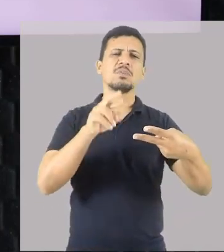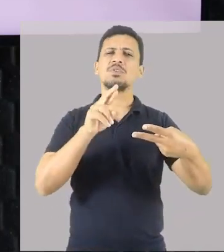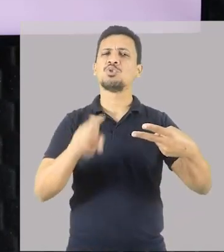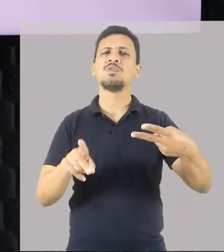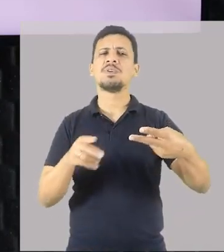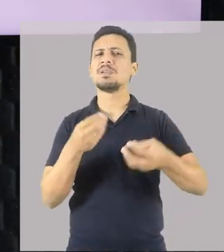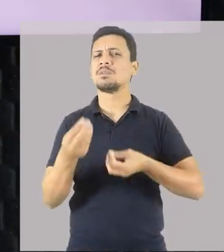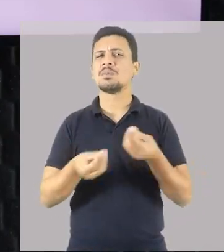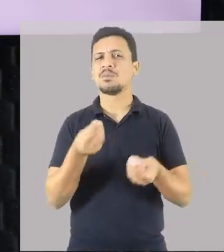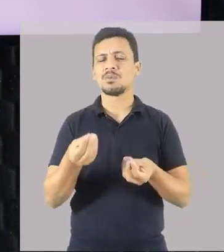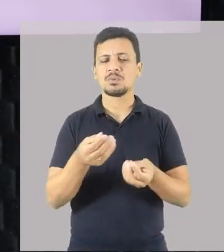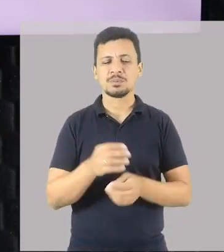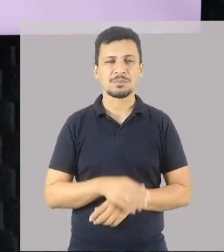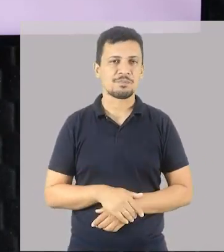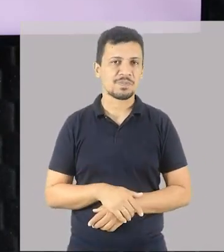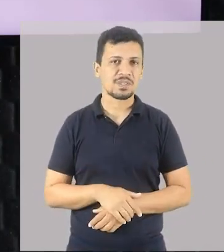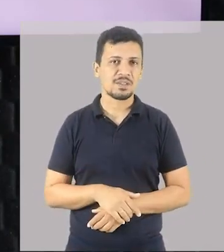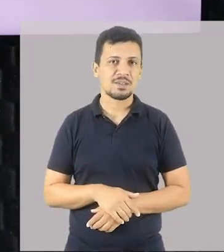processos? Quando nós